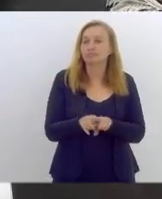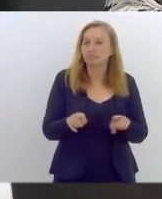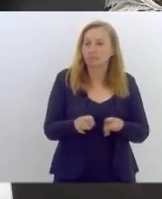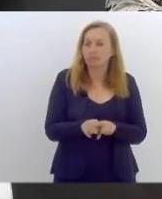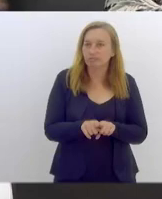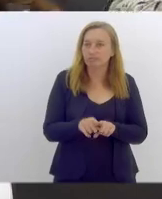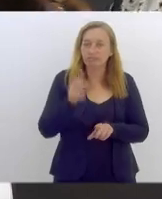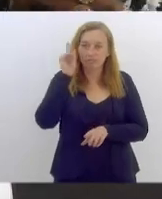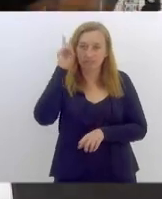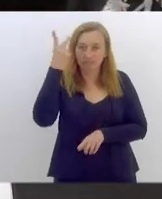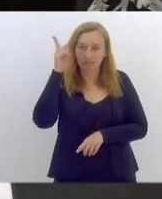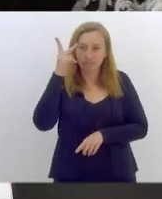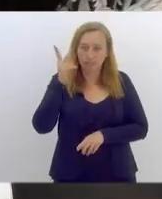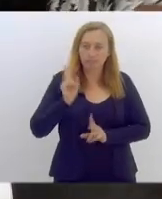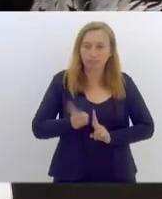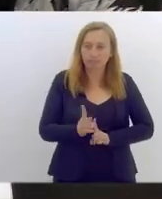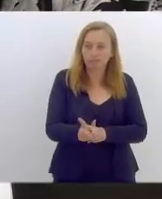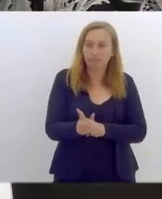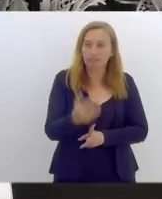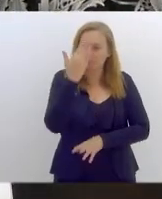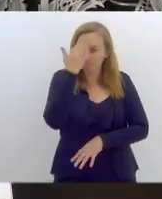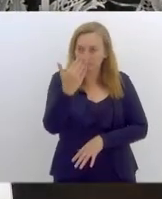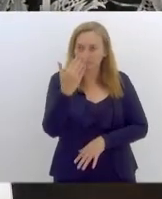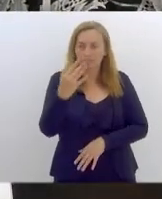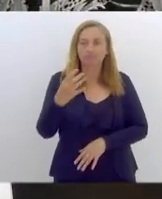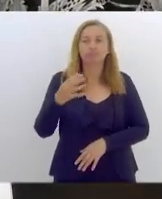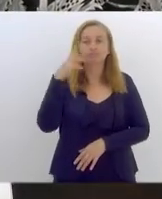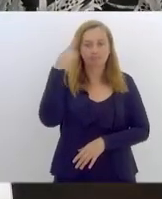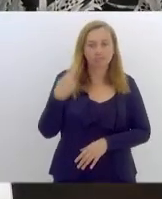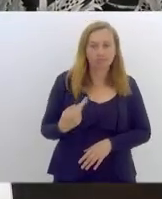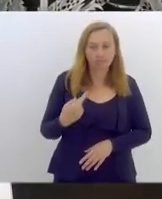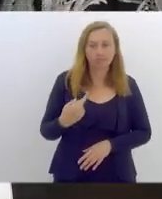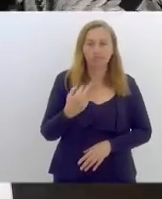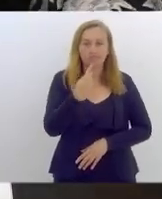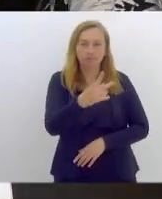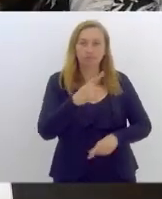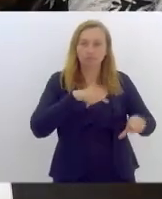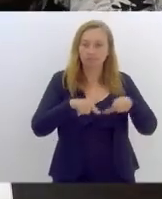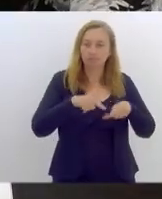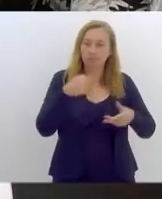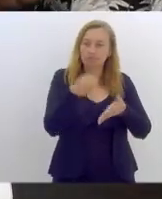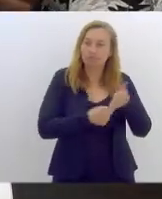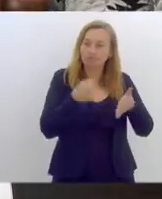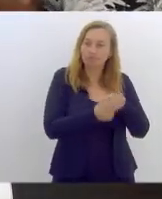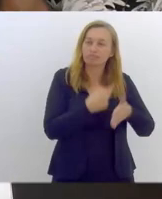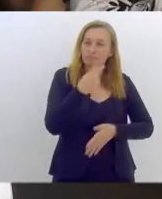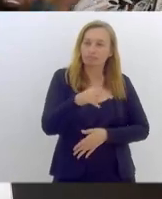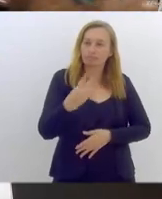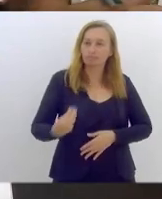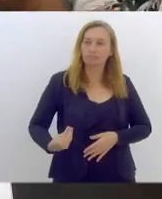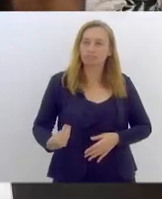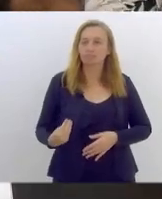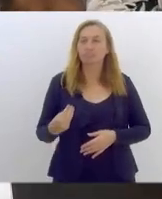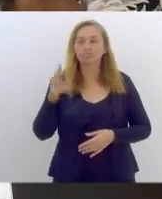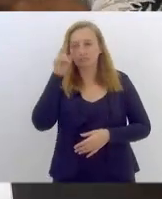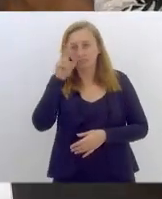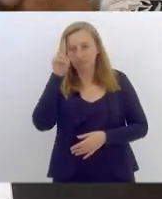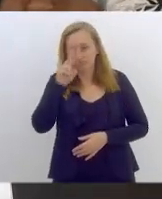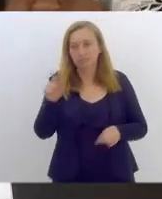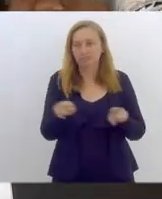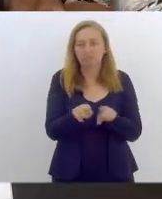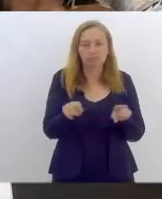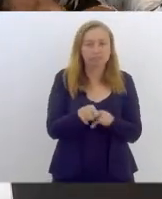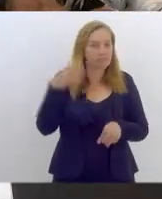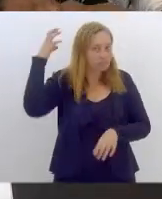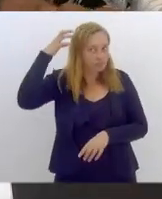leva adiante. Então, obrigada, Renata, por levar também no seu mandato, na sua luta, o legado de Marielle, assim como